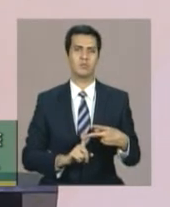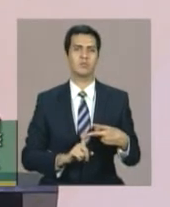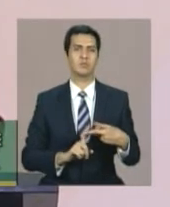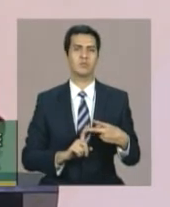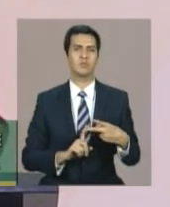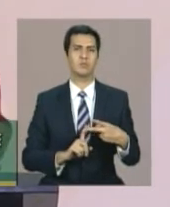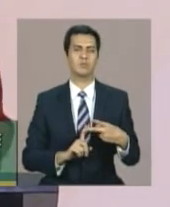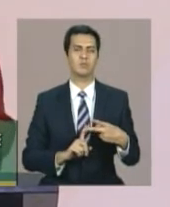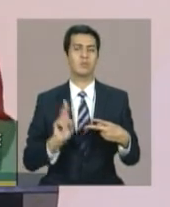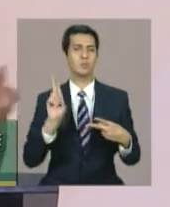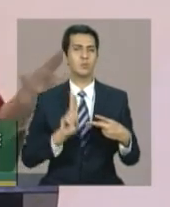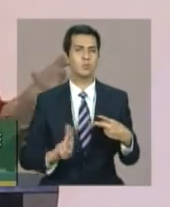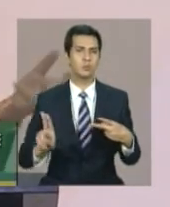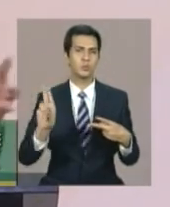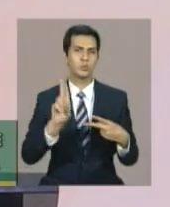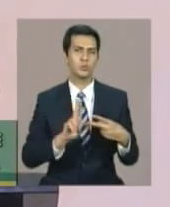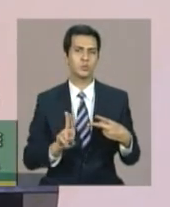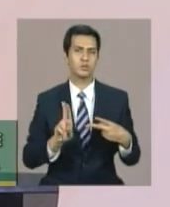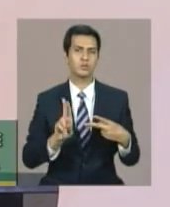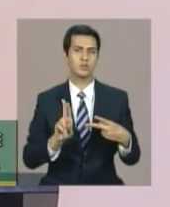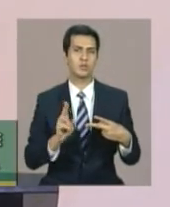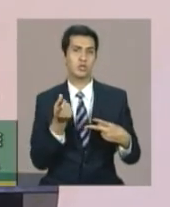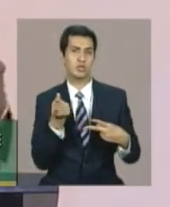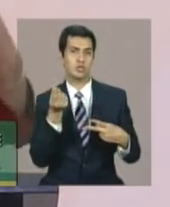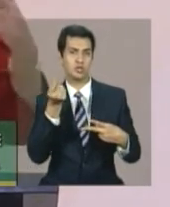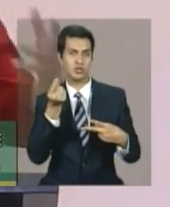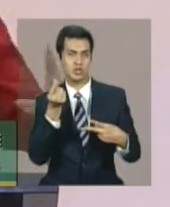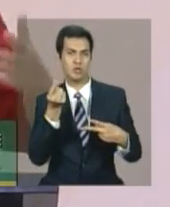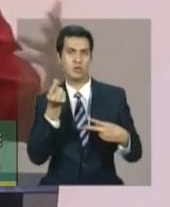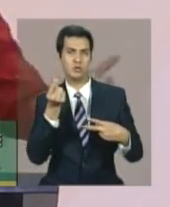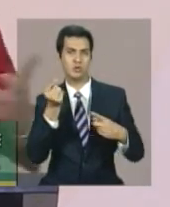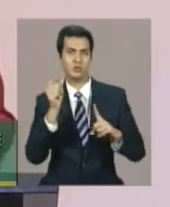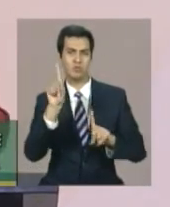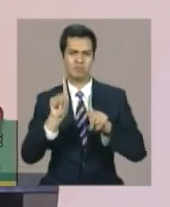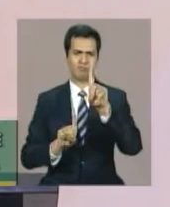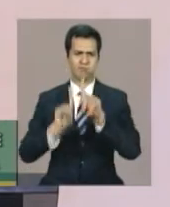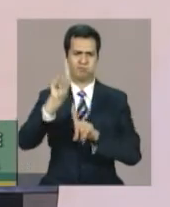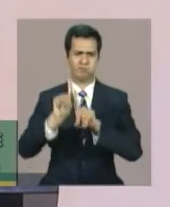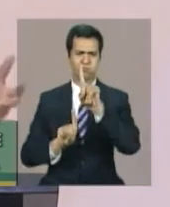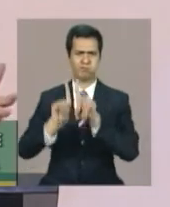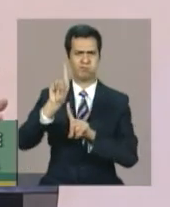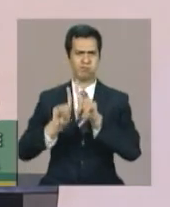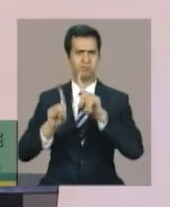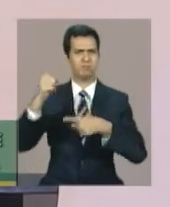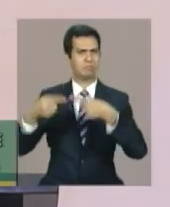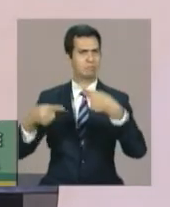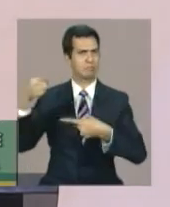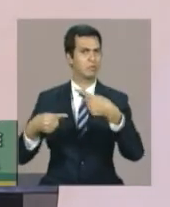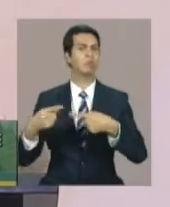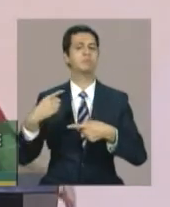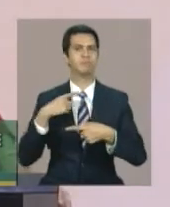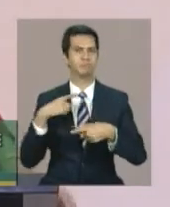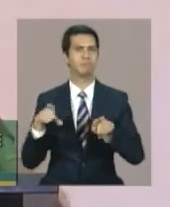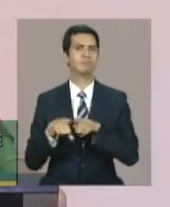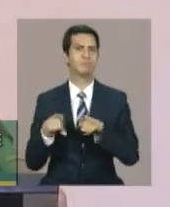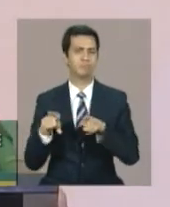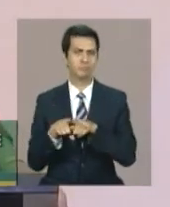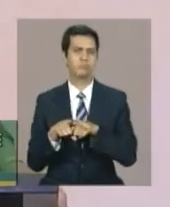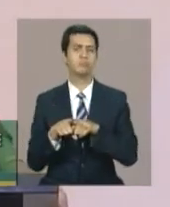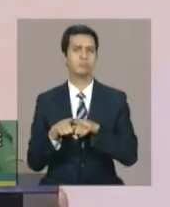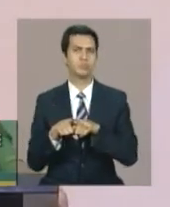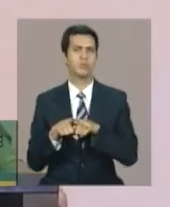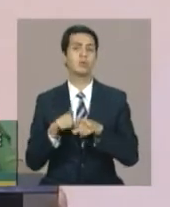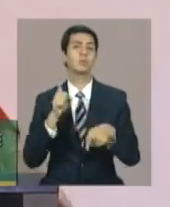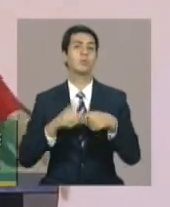uso da guerra cambial, ou seja, da desvalorização artificial de moedas para tomar